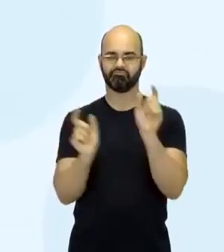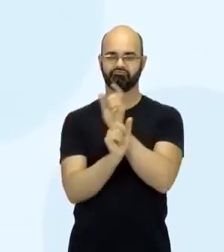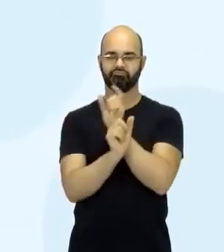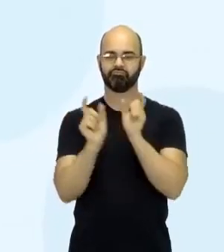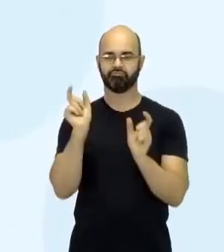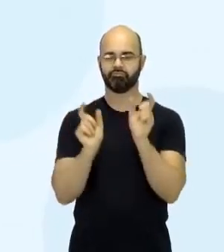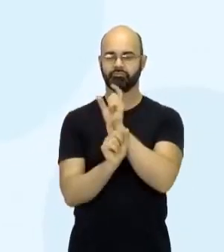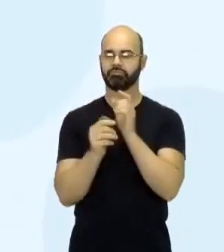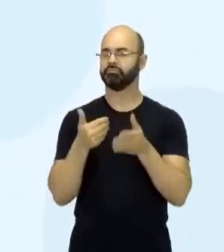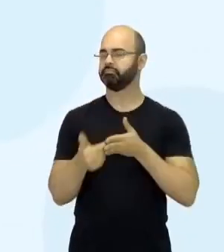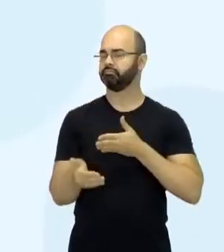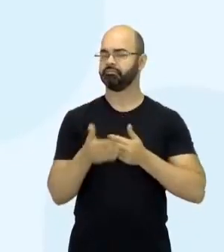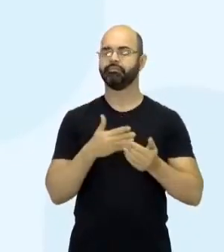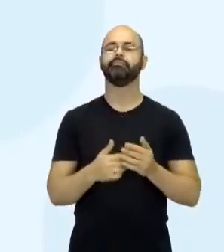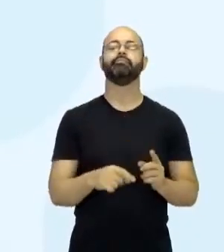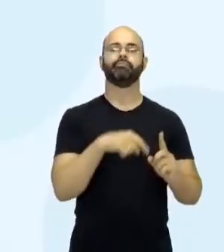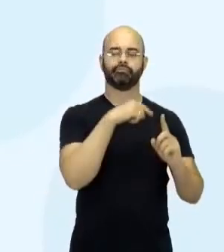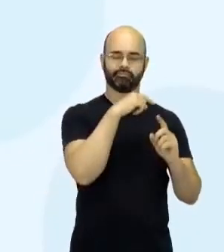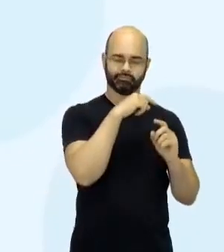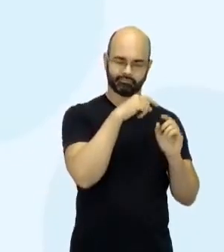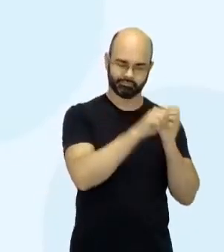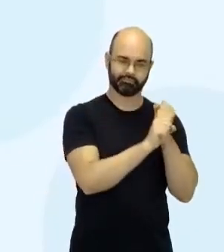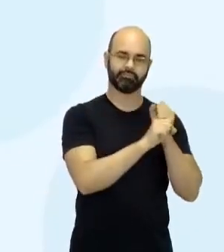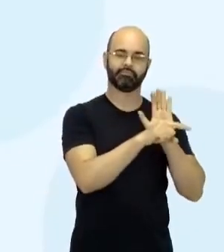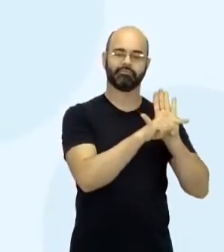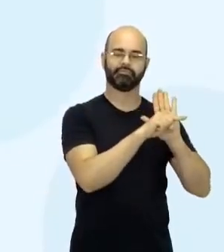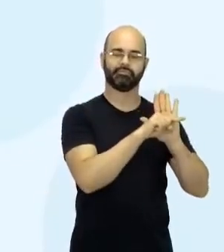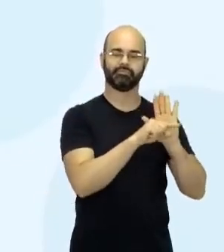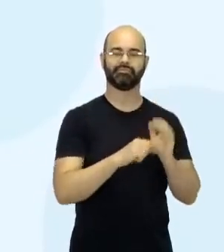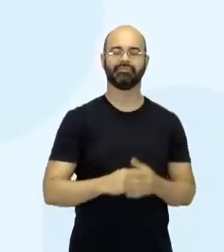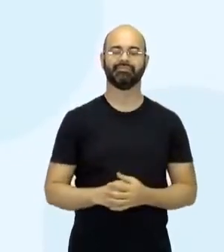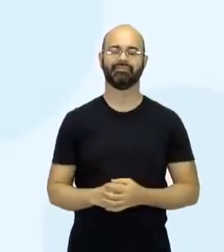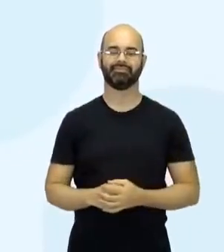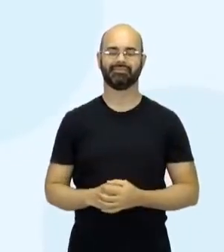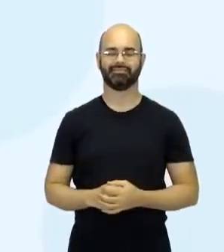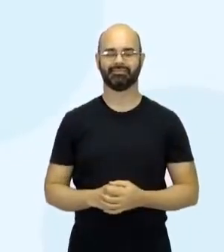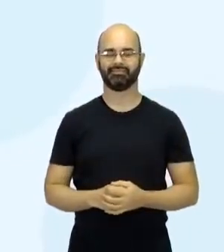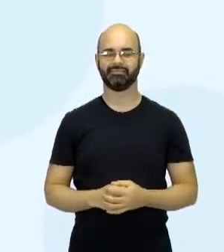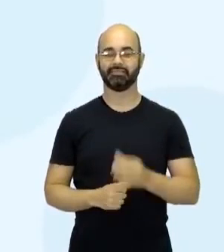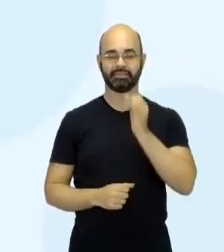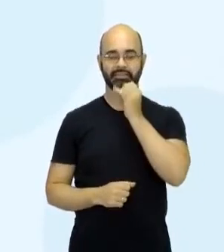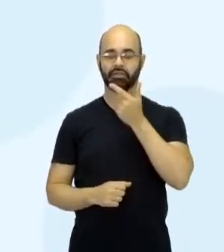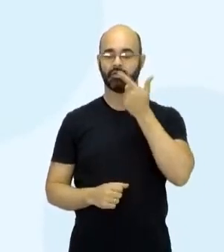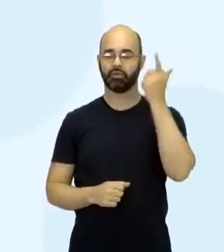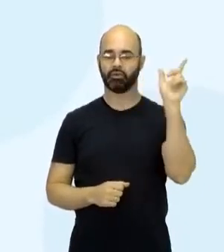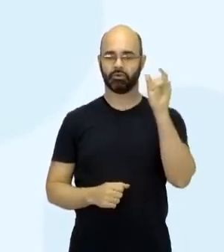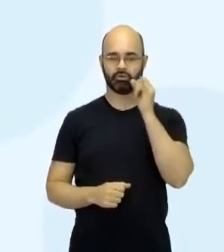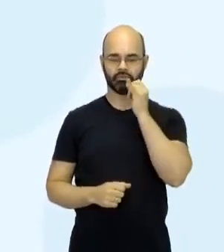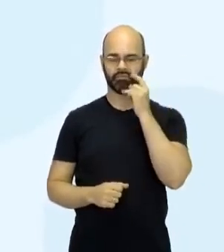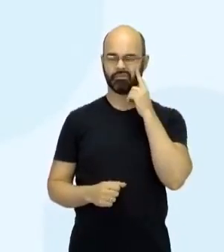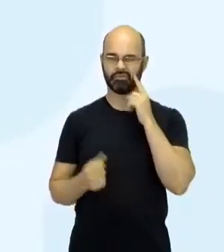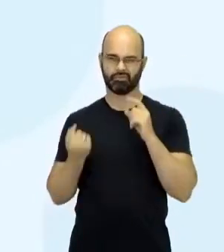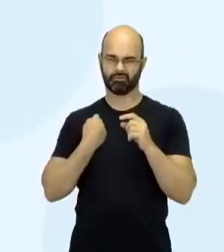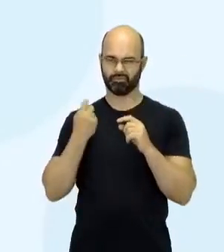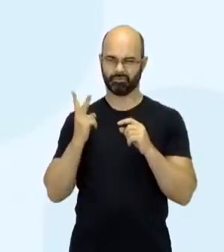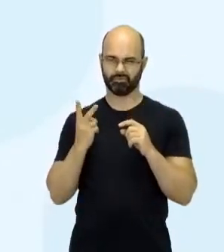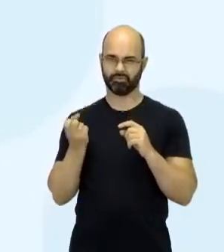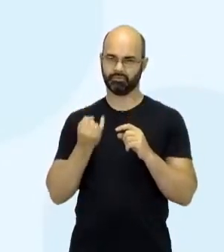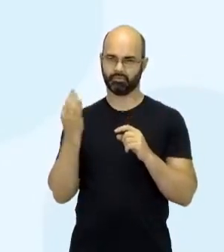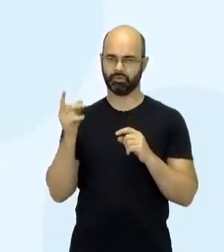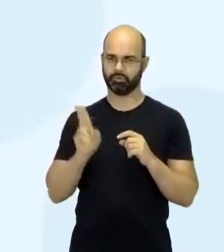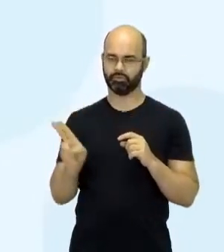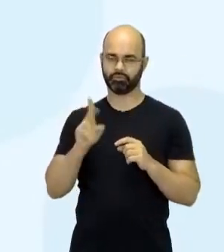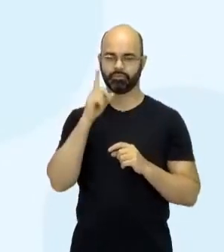resulta em negativo, né? Vou dar um exemplo aí para vocês, usando basicamente os mesmos valores, né? O